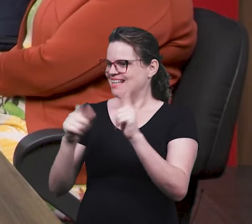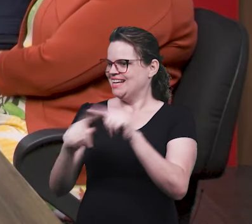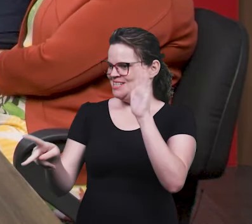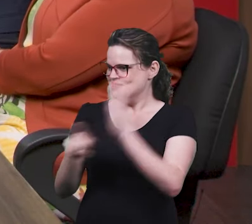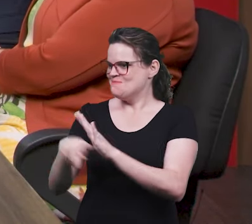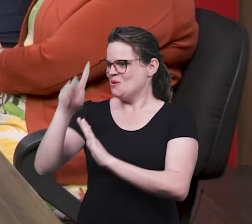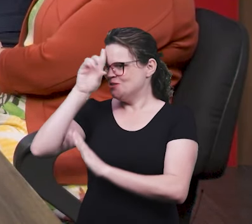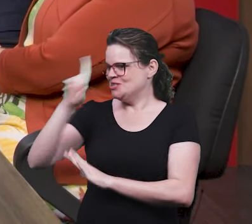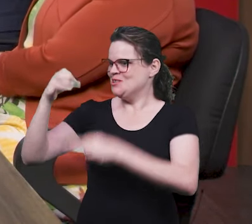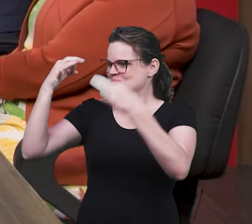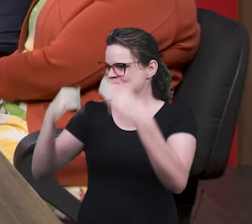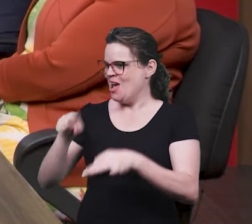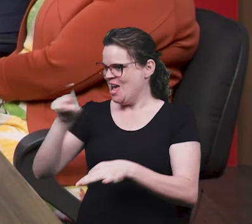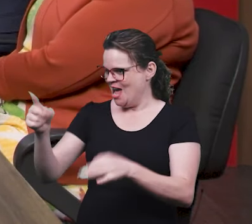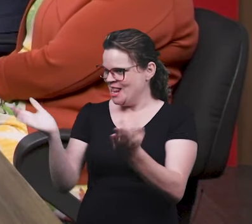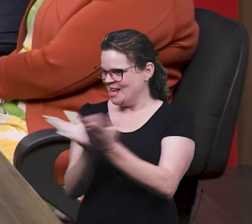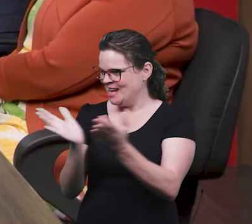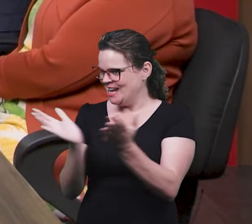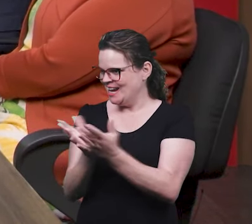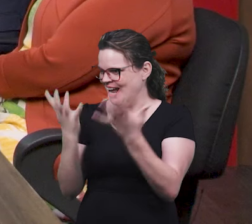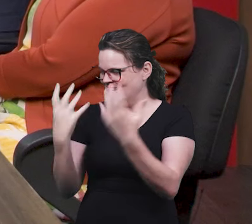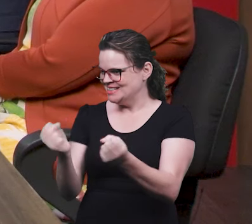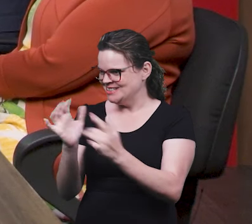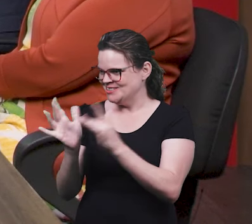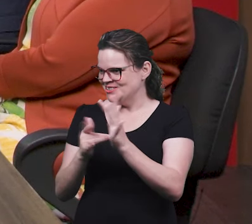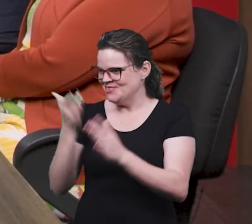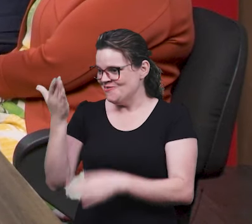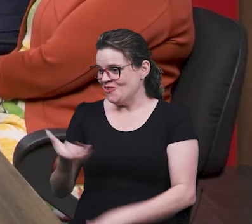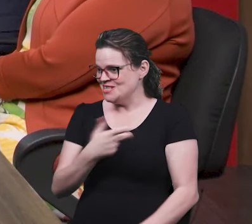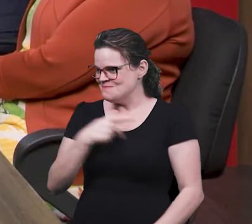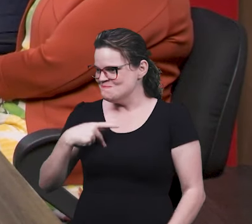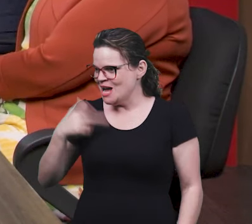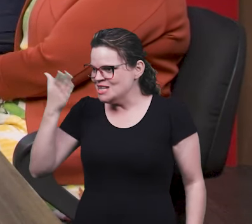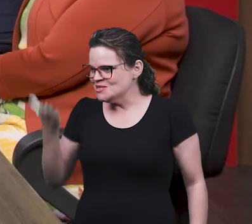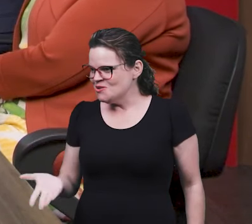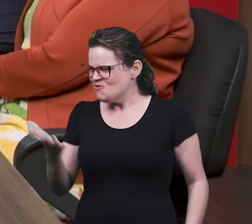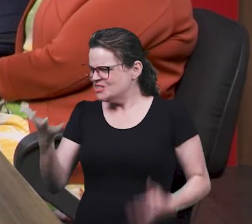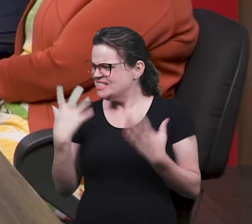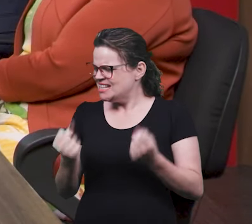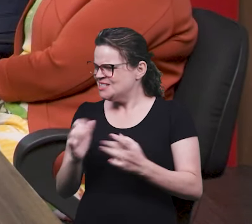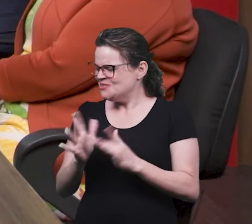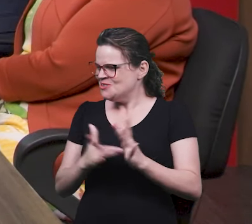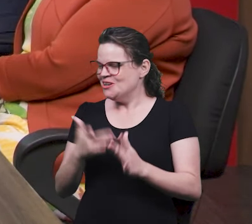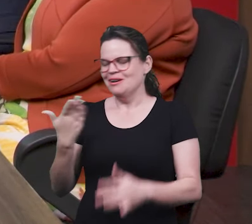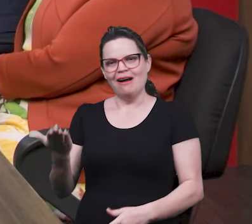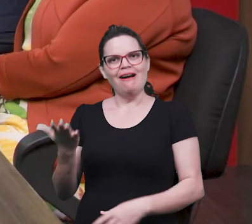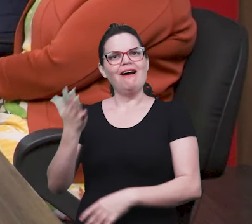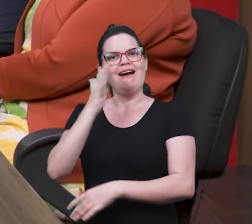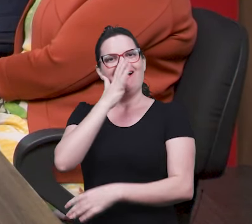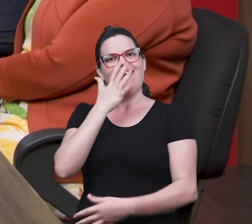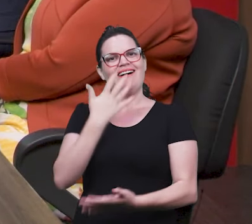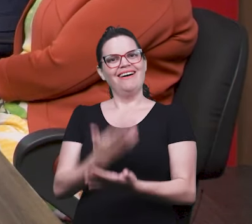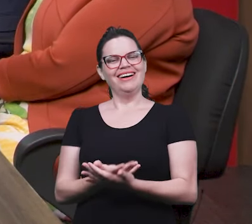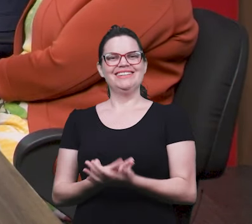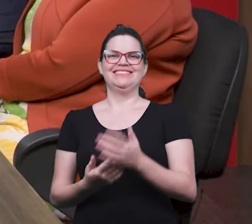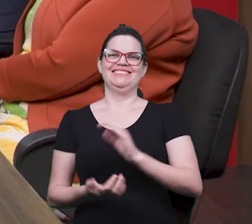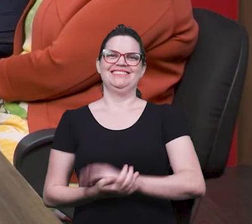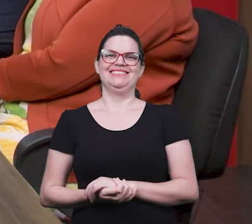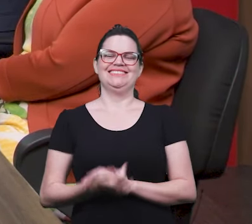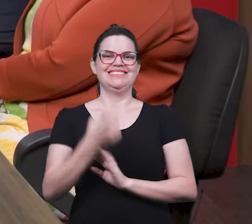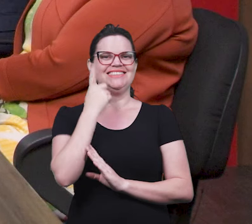Você se Hoje converteu? Eu creio. Você se converteu? Você se converteu, então, aquela coisa. Que coisa